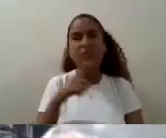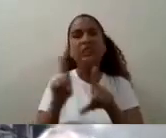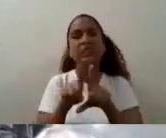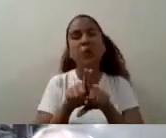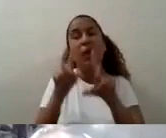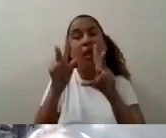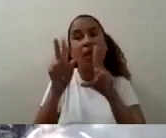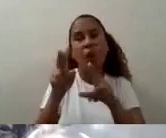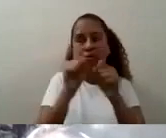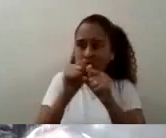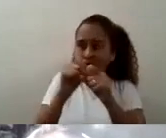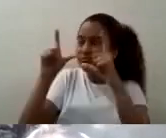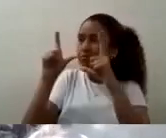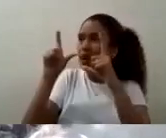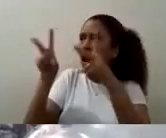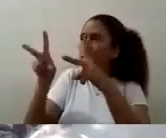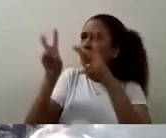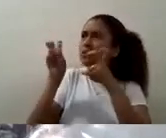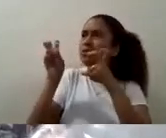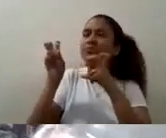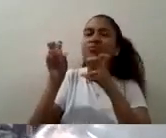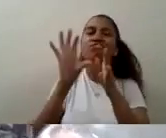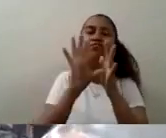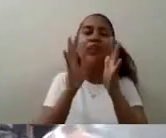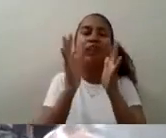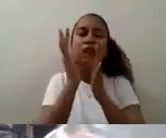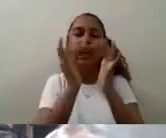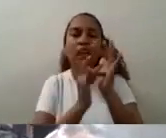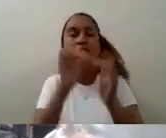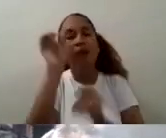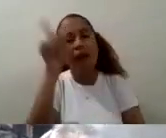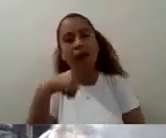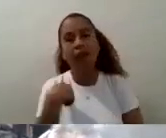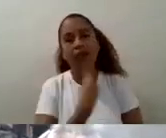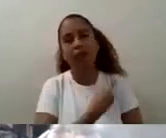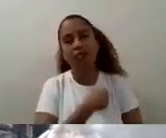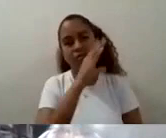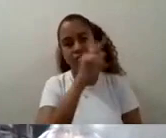olhos e reconhecer que Cristo é a nossa paz.